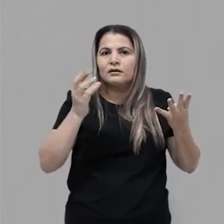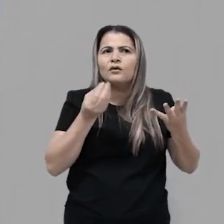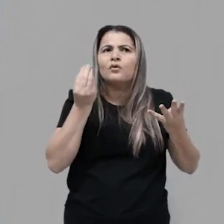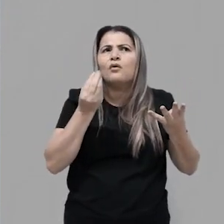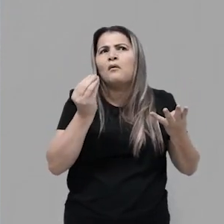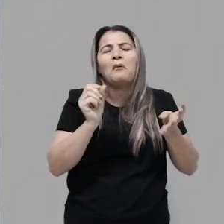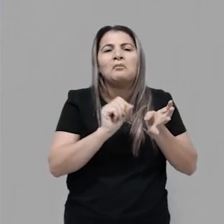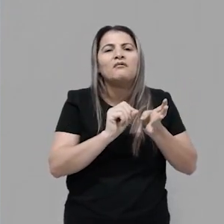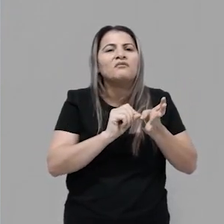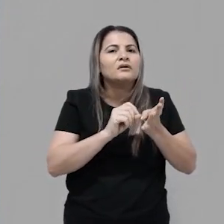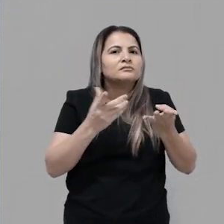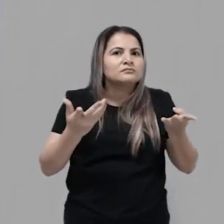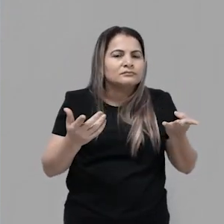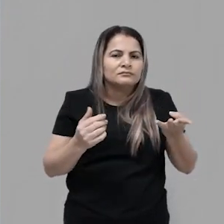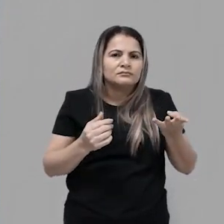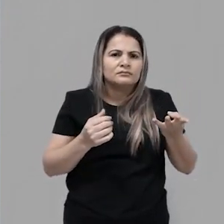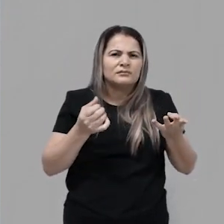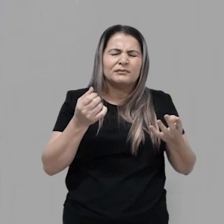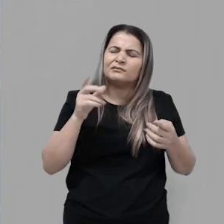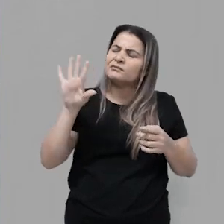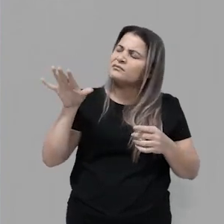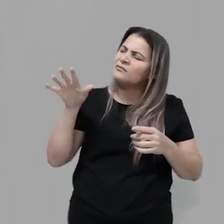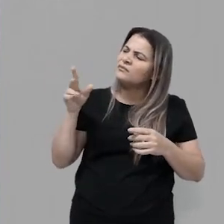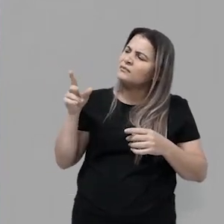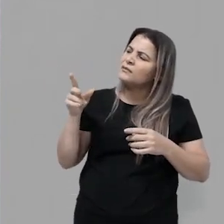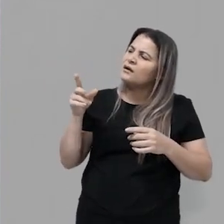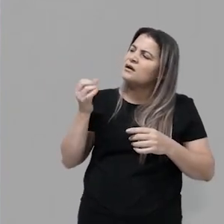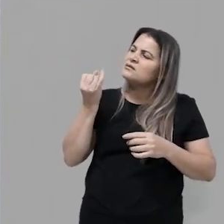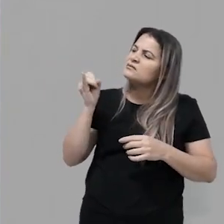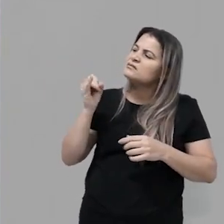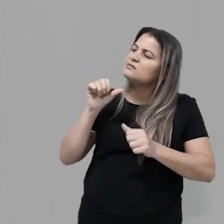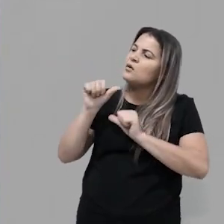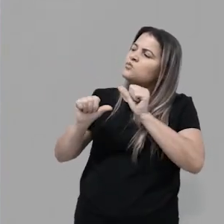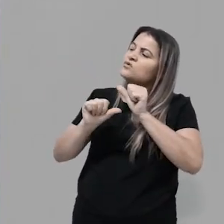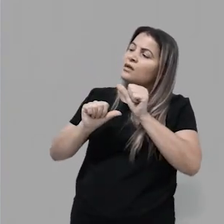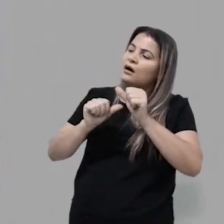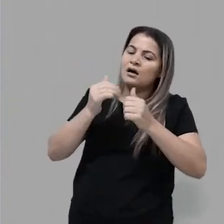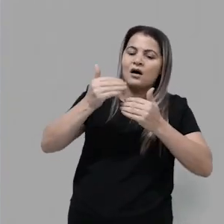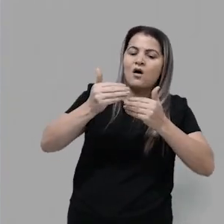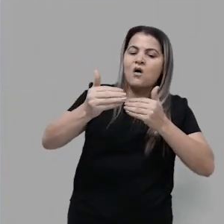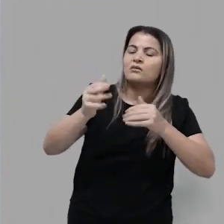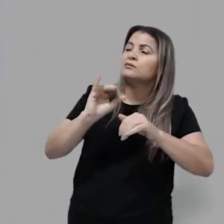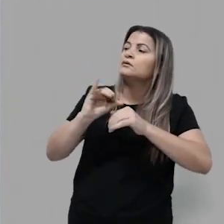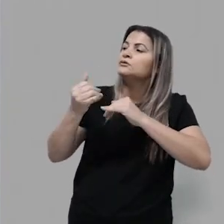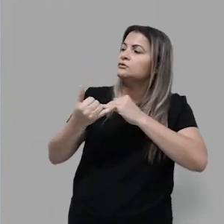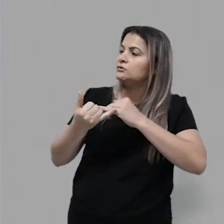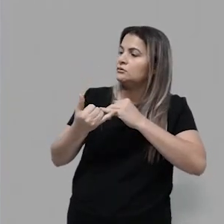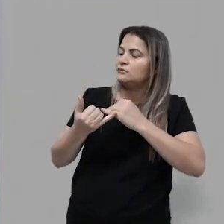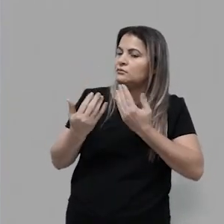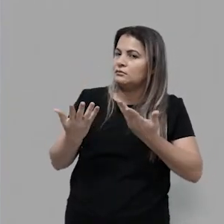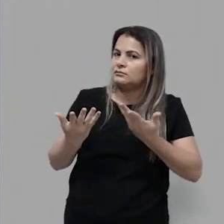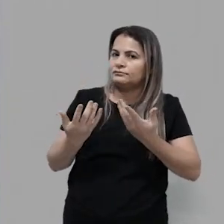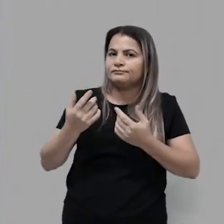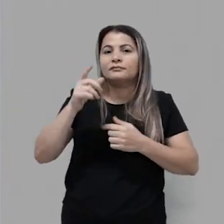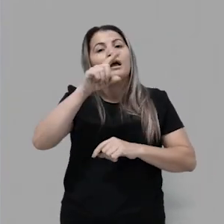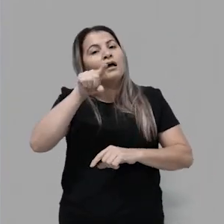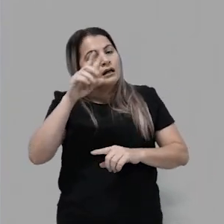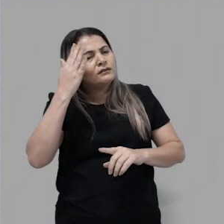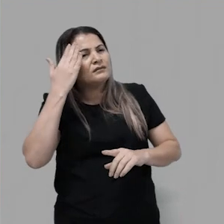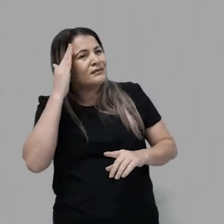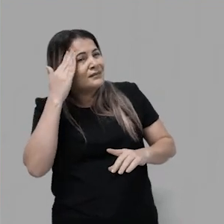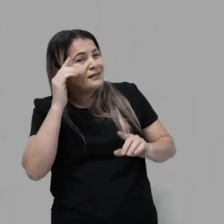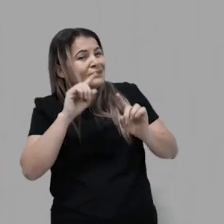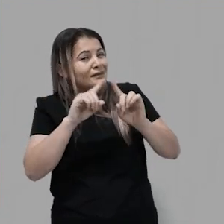falasse leather, small, black? Todo mundo entenderia o que você está dizendo, só que aí você estaria cometendo um erro